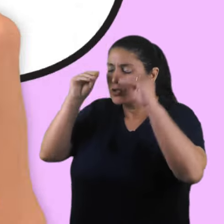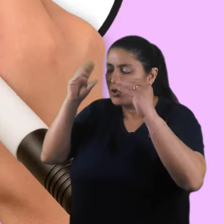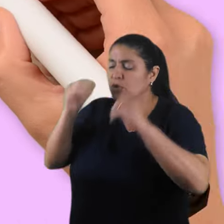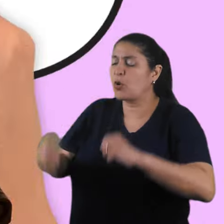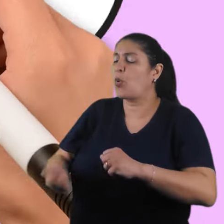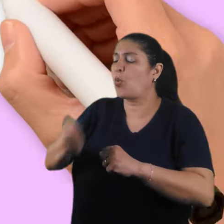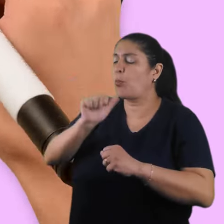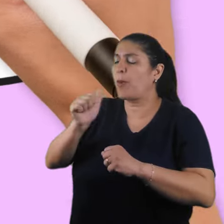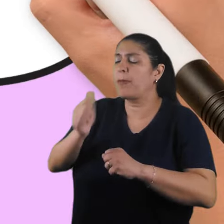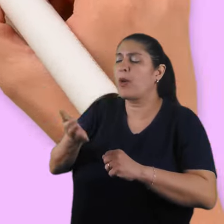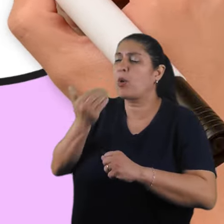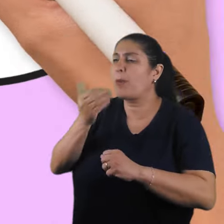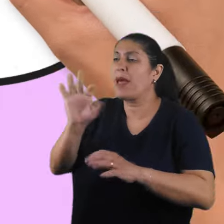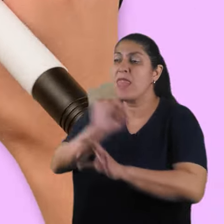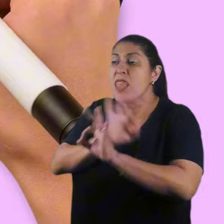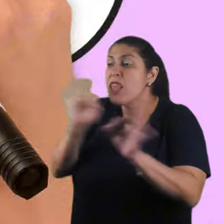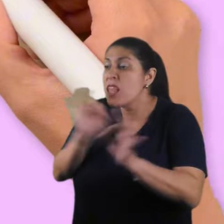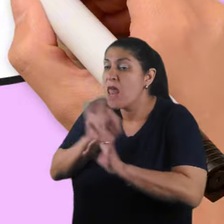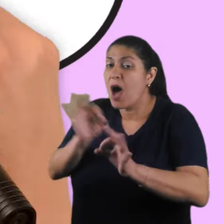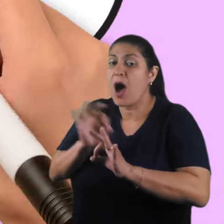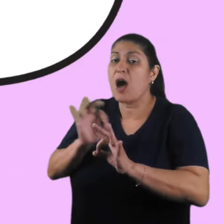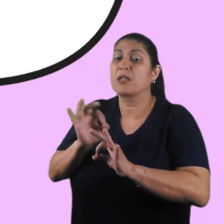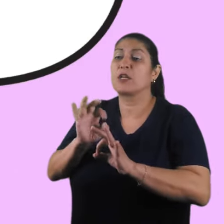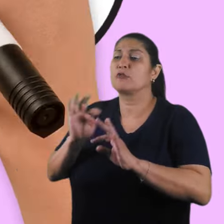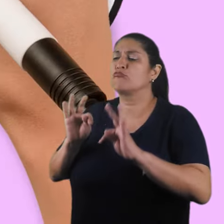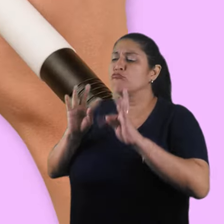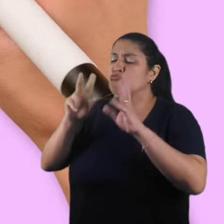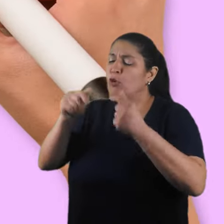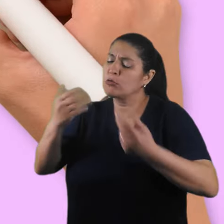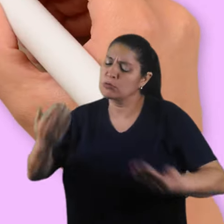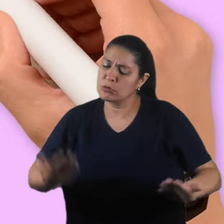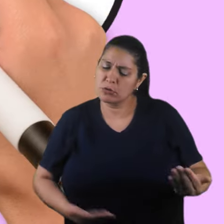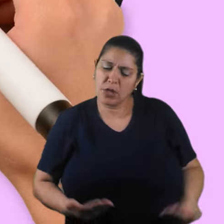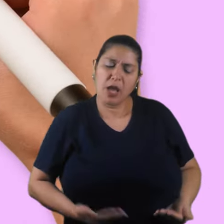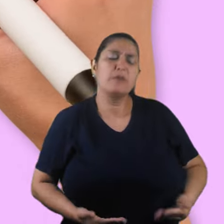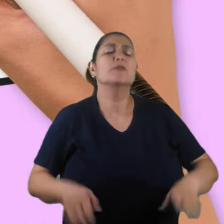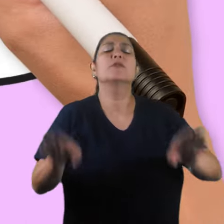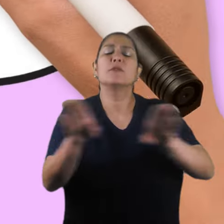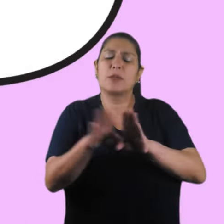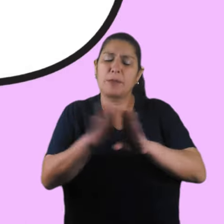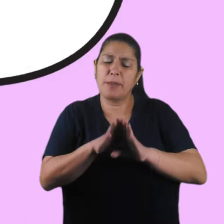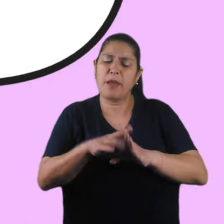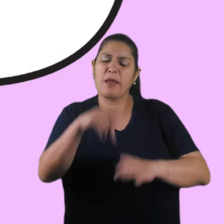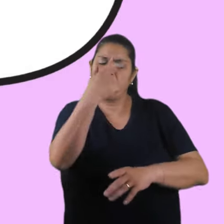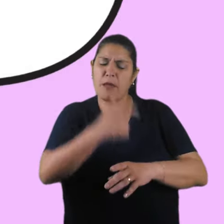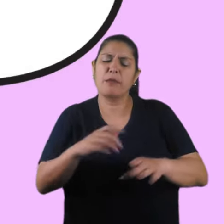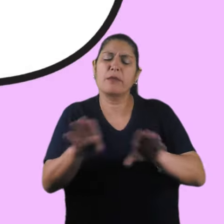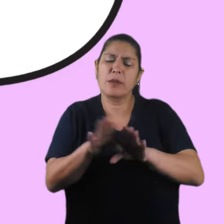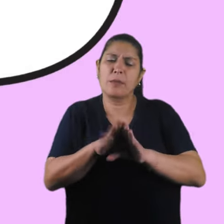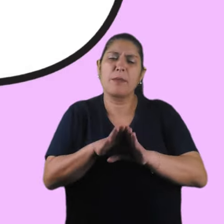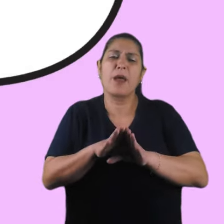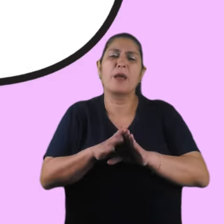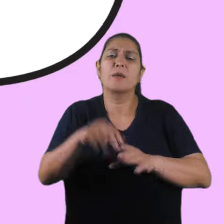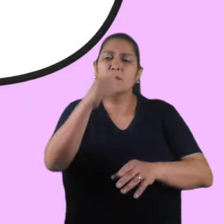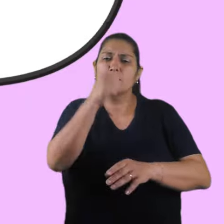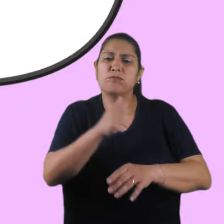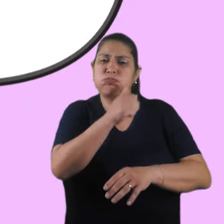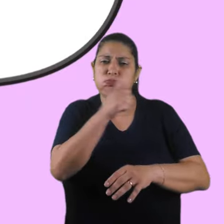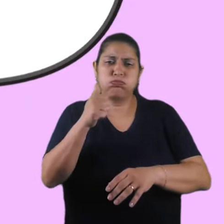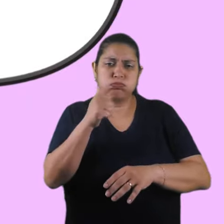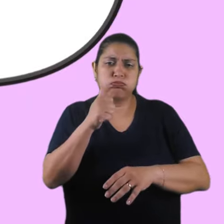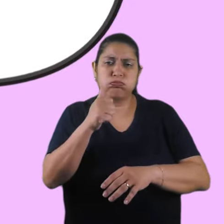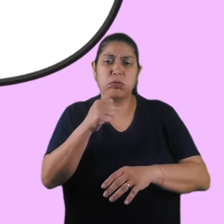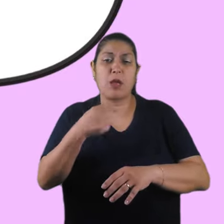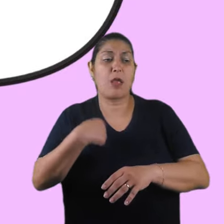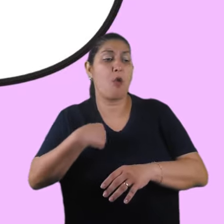dias e 3 noites não comam nem bebam água. Eu e minhas servas também jejuaremos. E